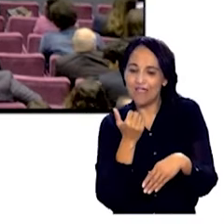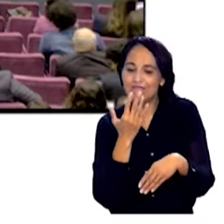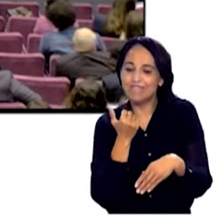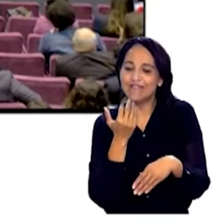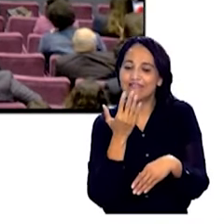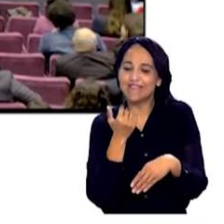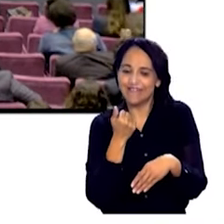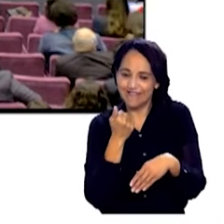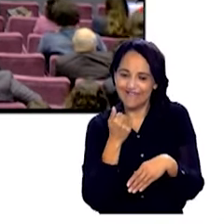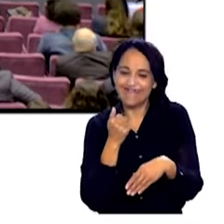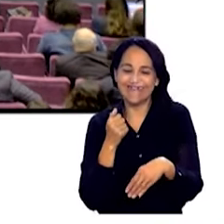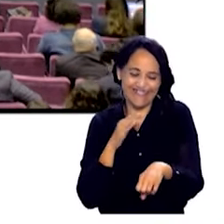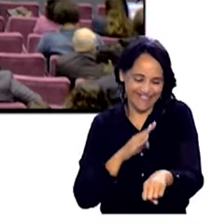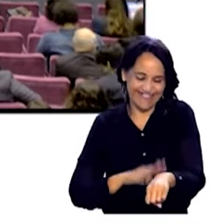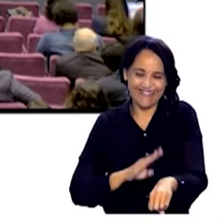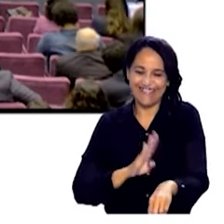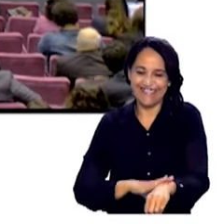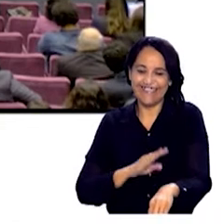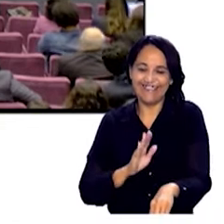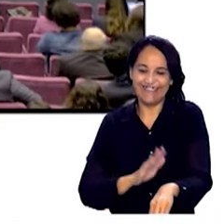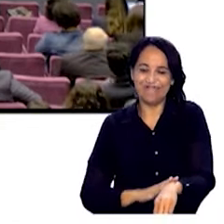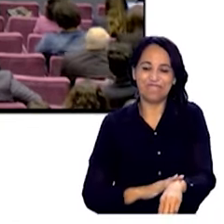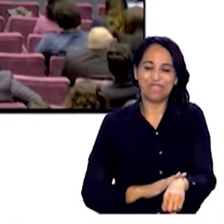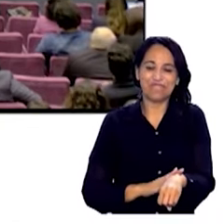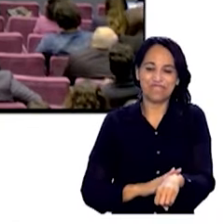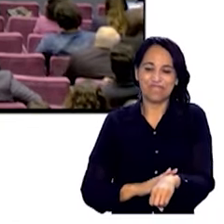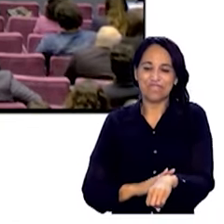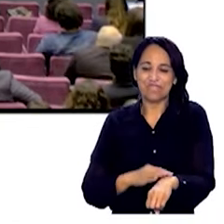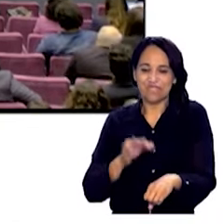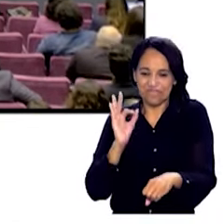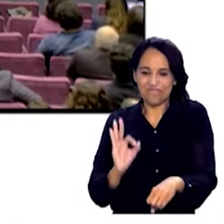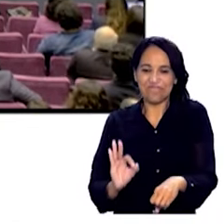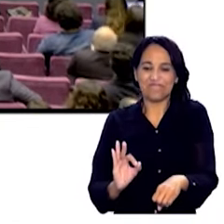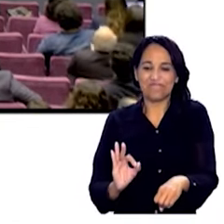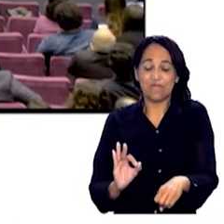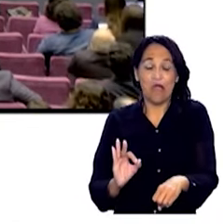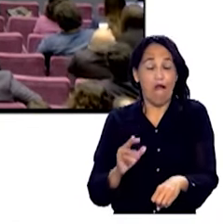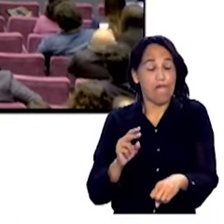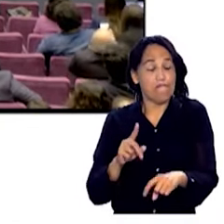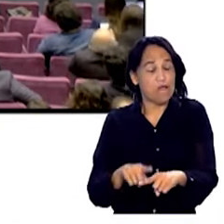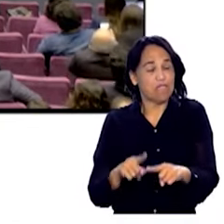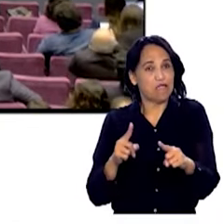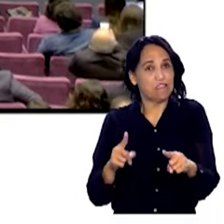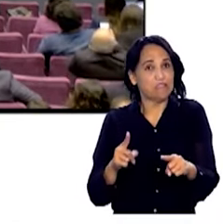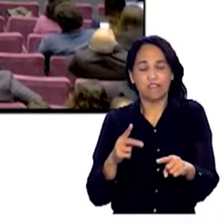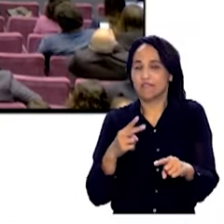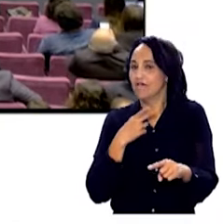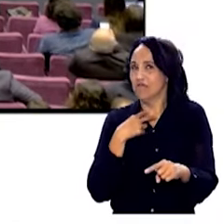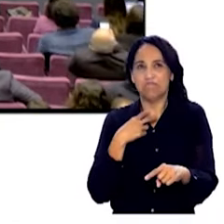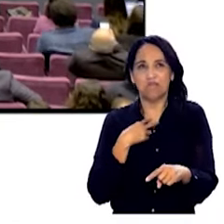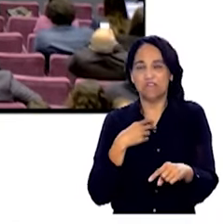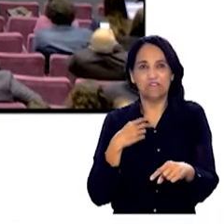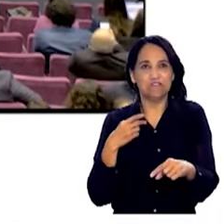em horário adequado mas eu não posso deixar de de saudar Mauro cel